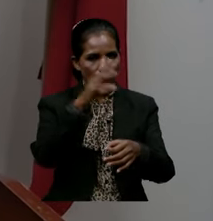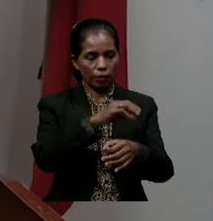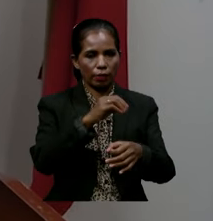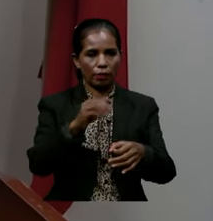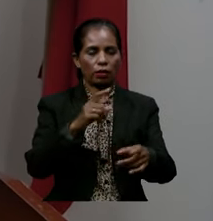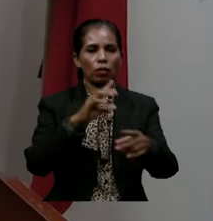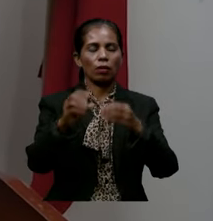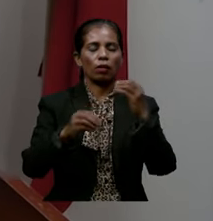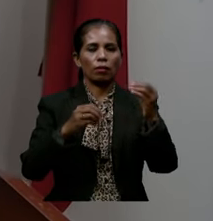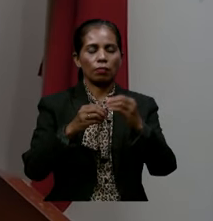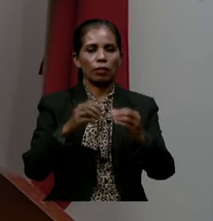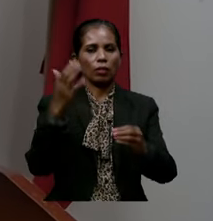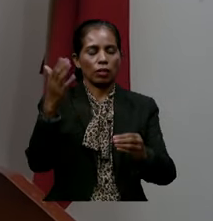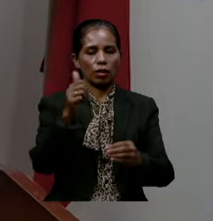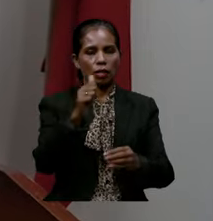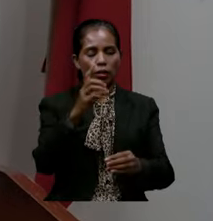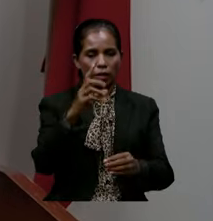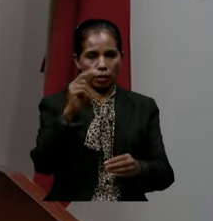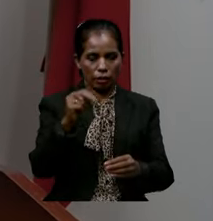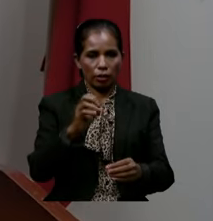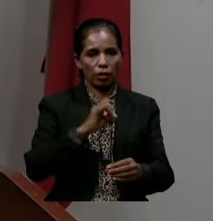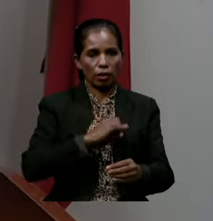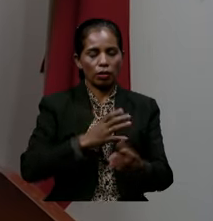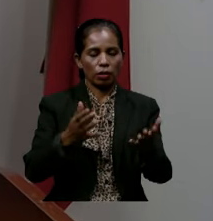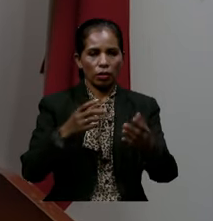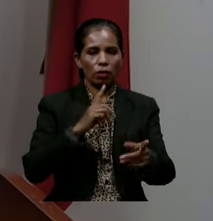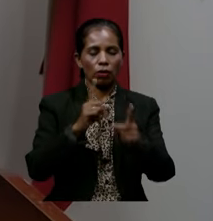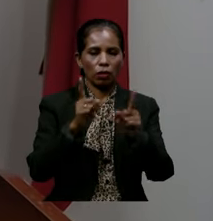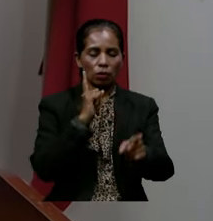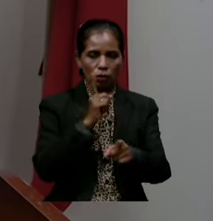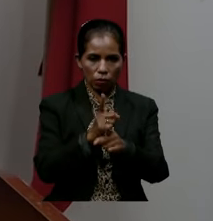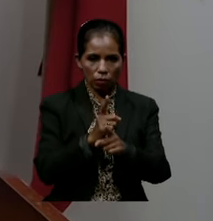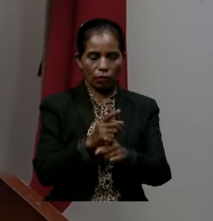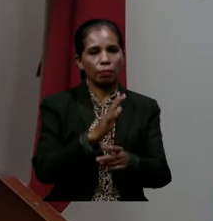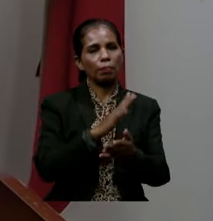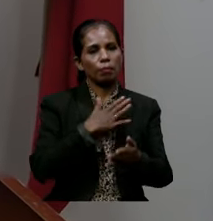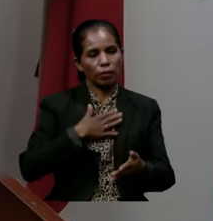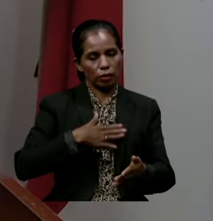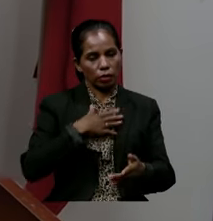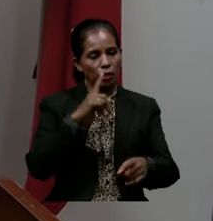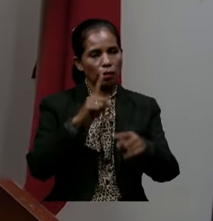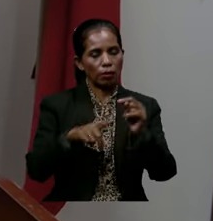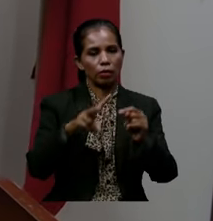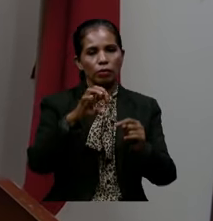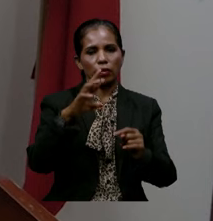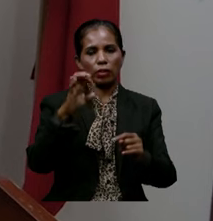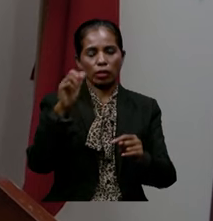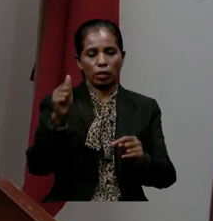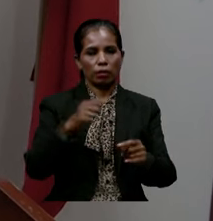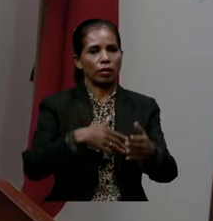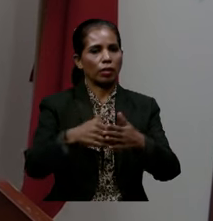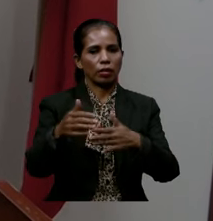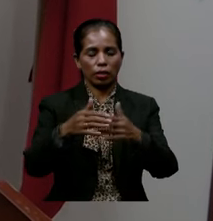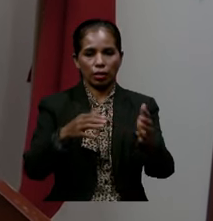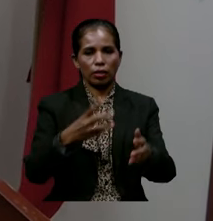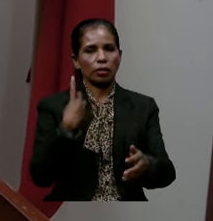con lia ba i ADN. Ne be hawa kar glurus ganda ne be al favor, la lica viral tanto un sai ba,